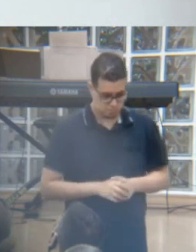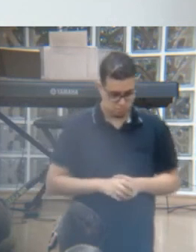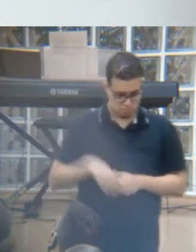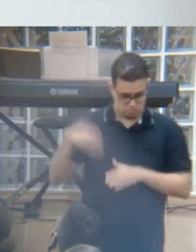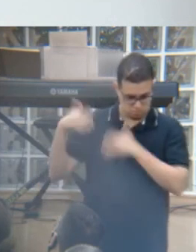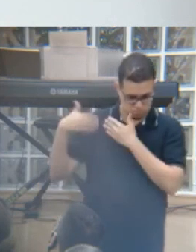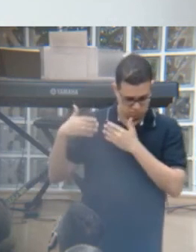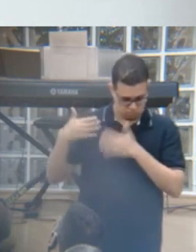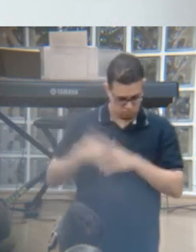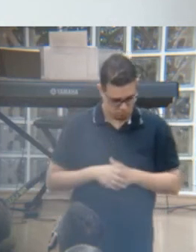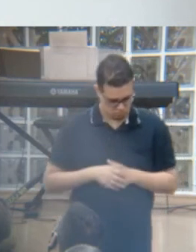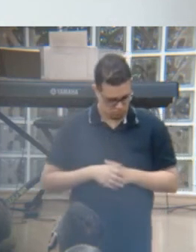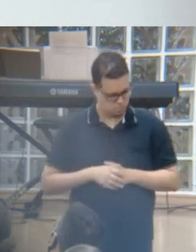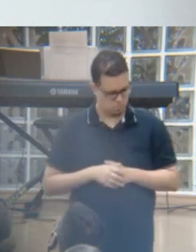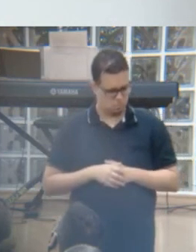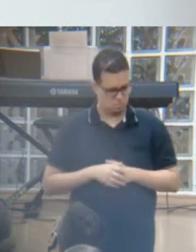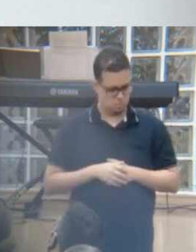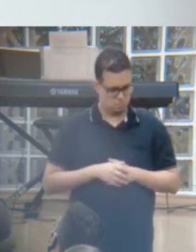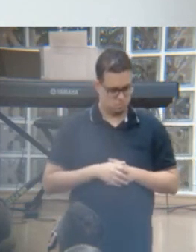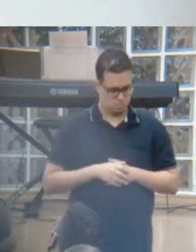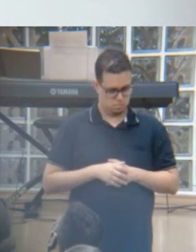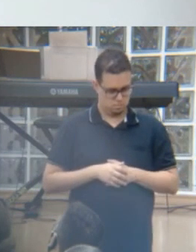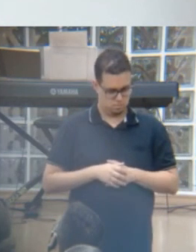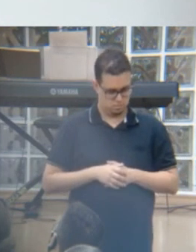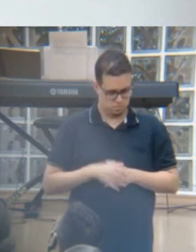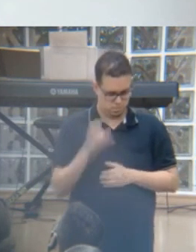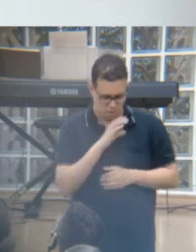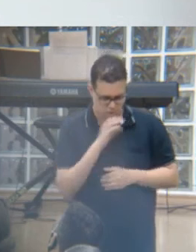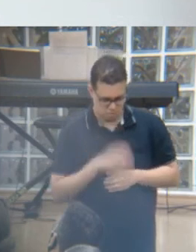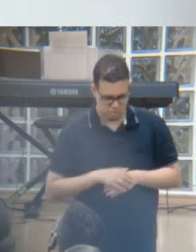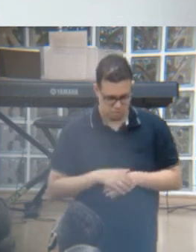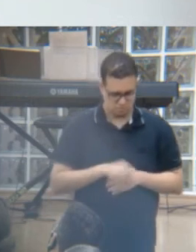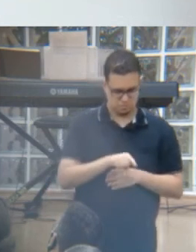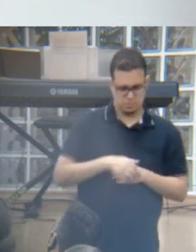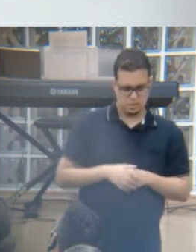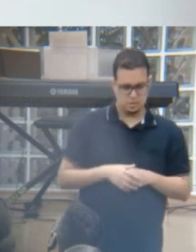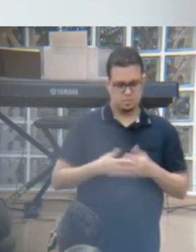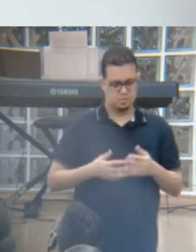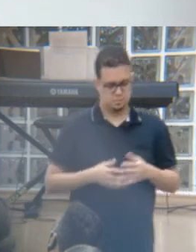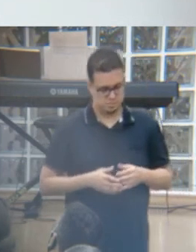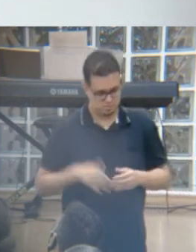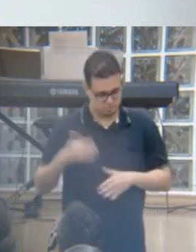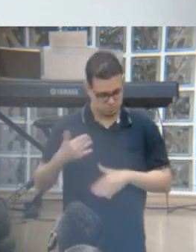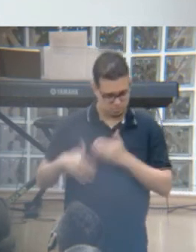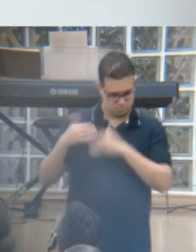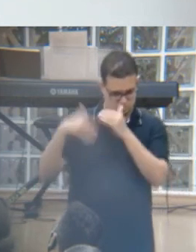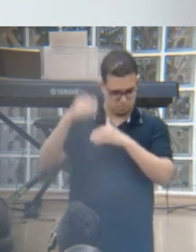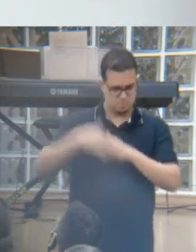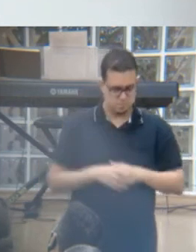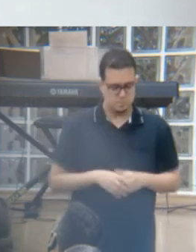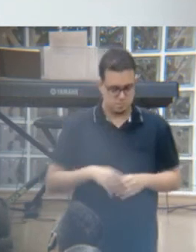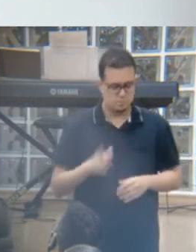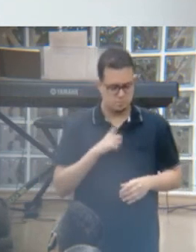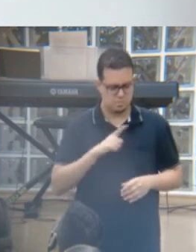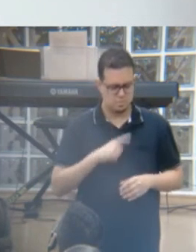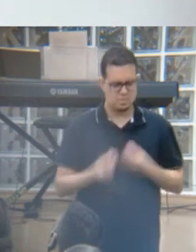texto depende de cada um. Como é que você viveu? Como é que você sofreu influência de A,